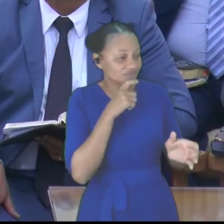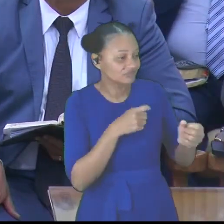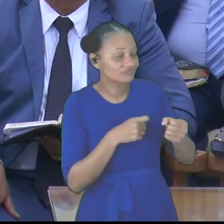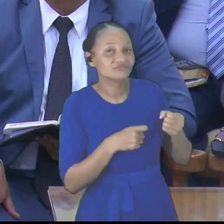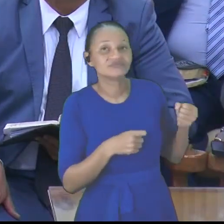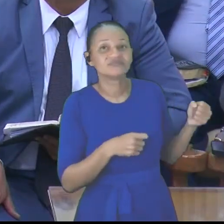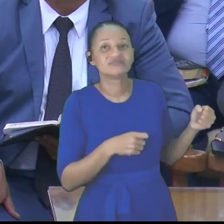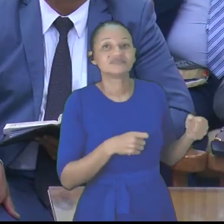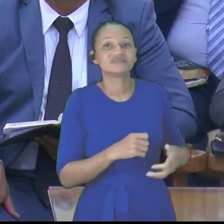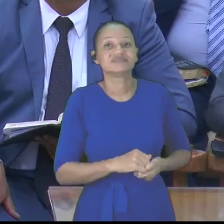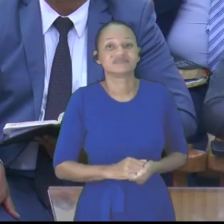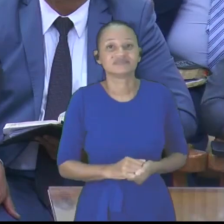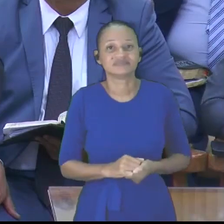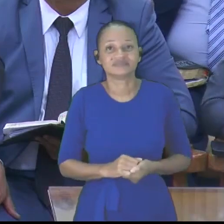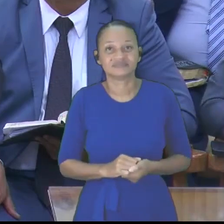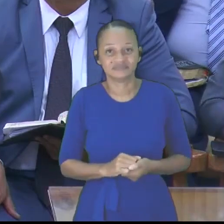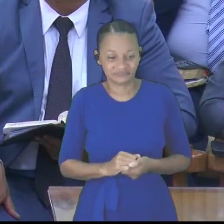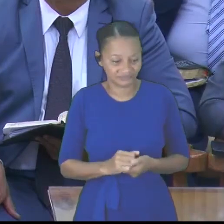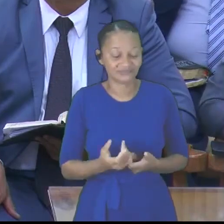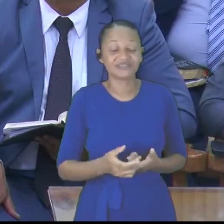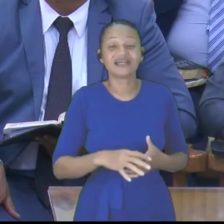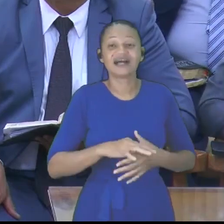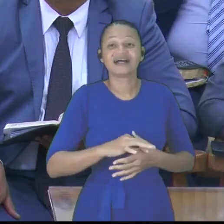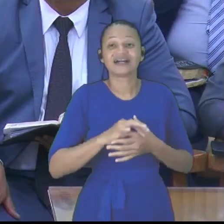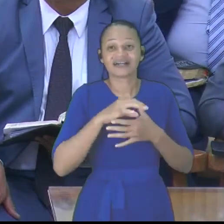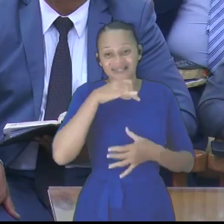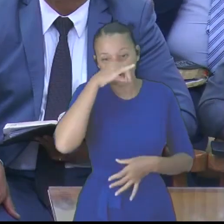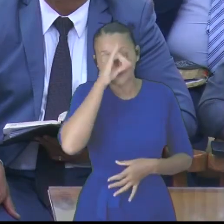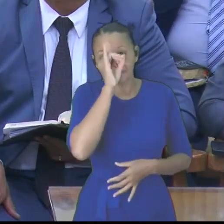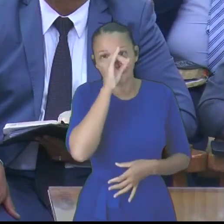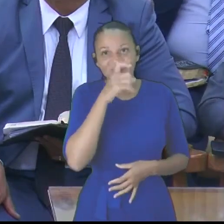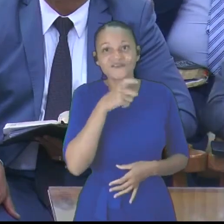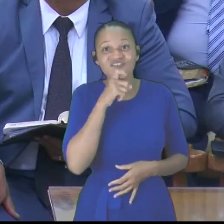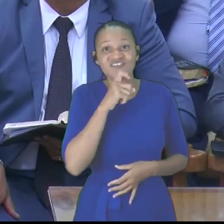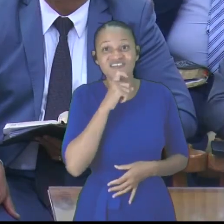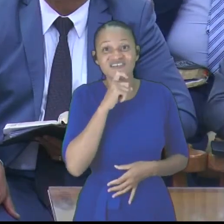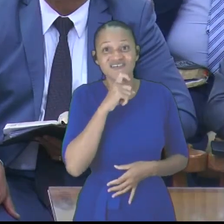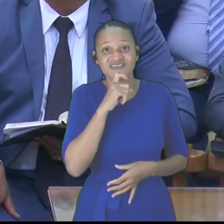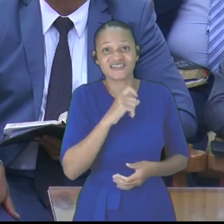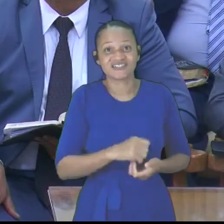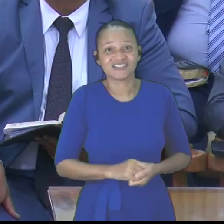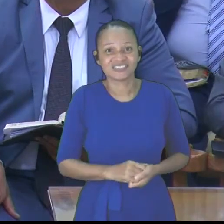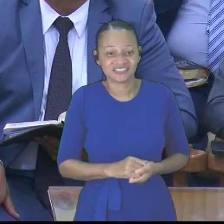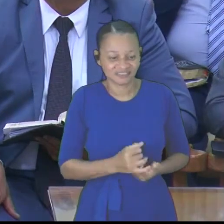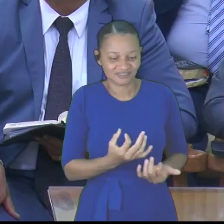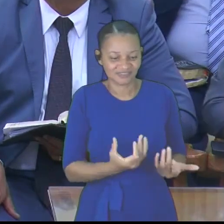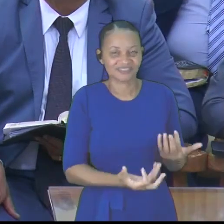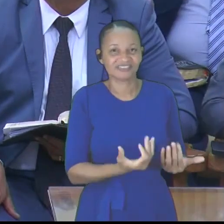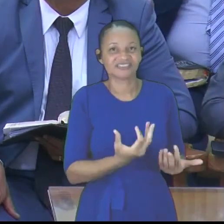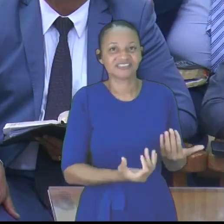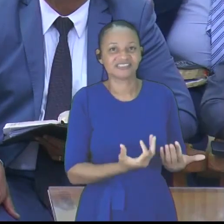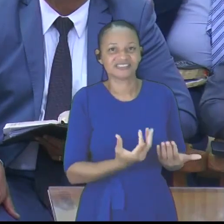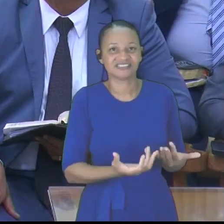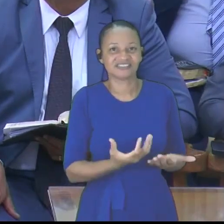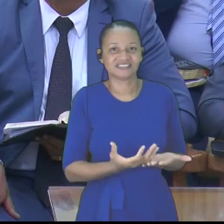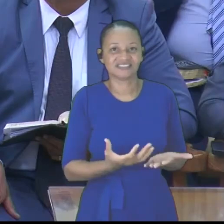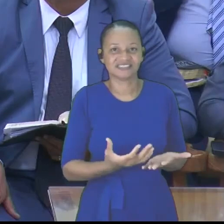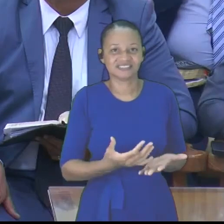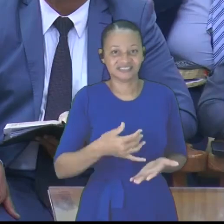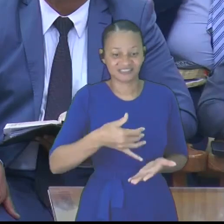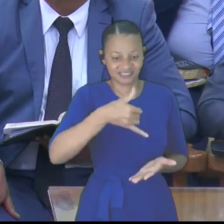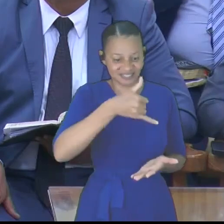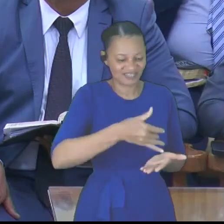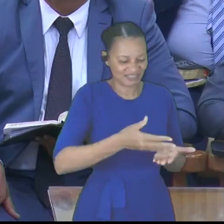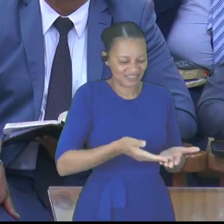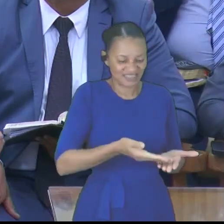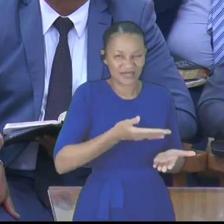tinha uma panela de carne de porco gelada, guisada, com aquela meio palmo de